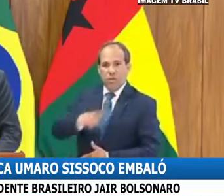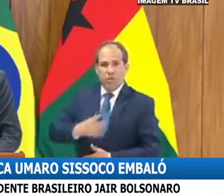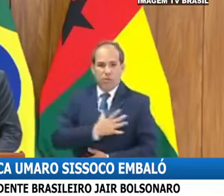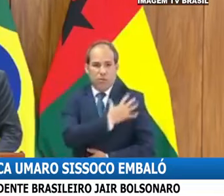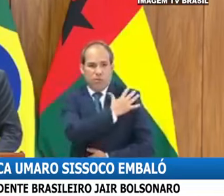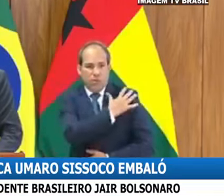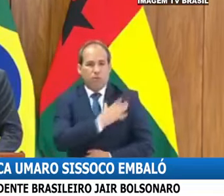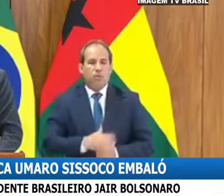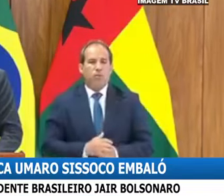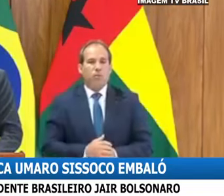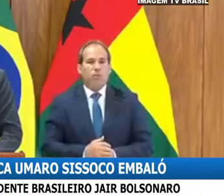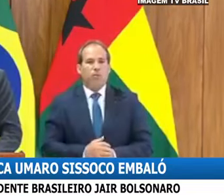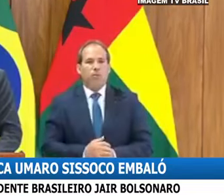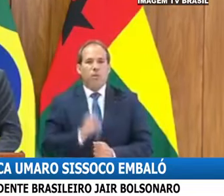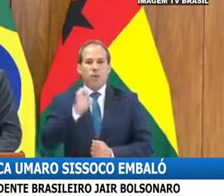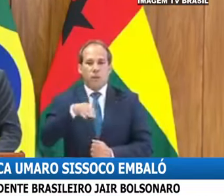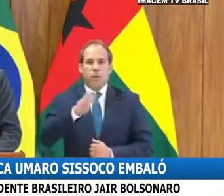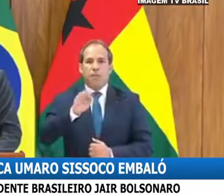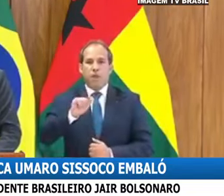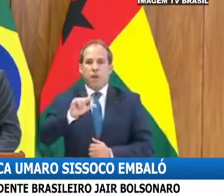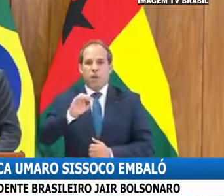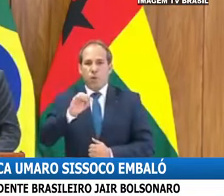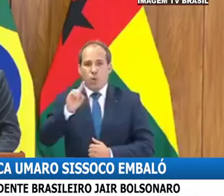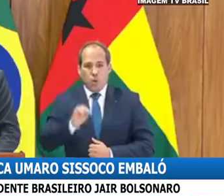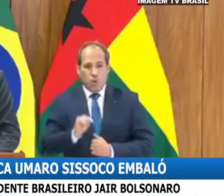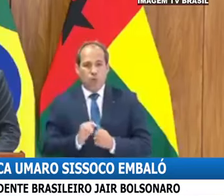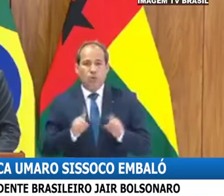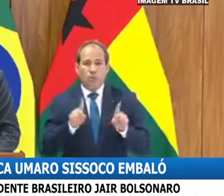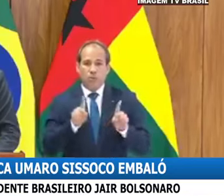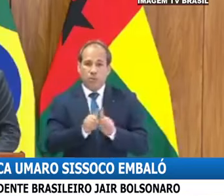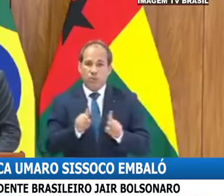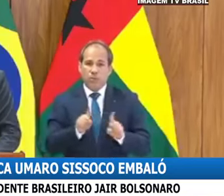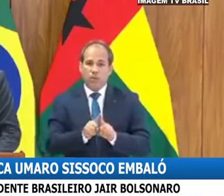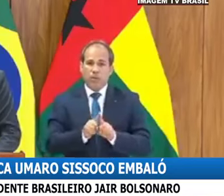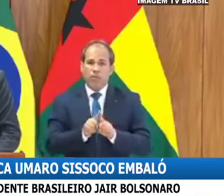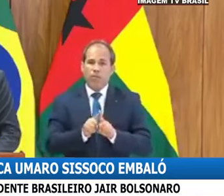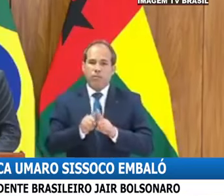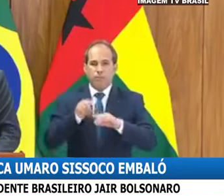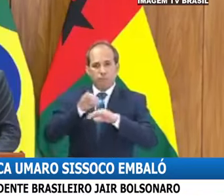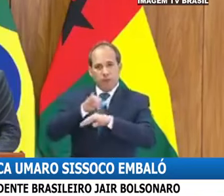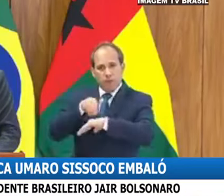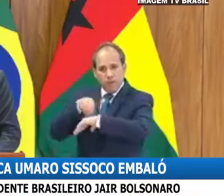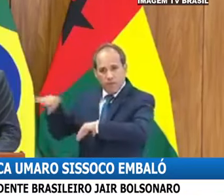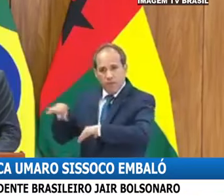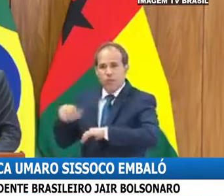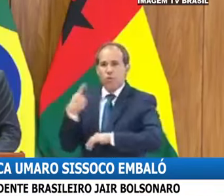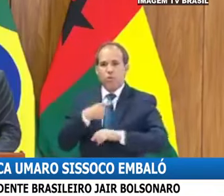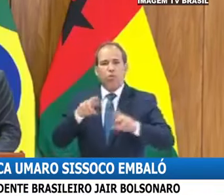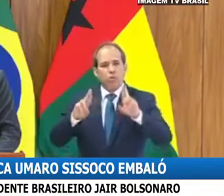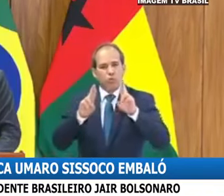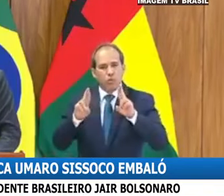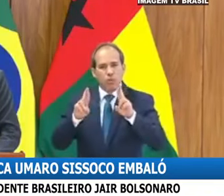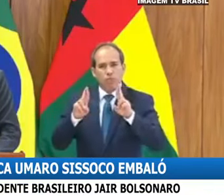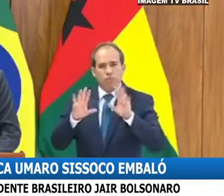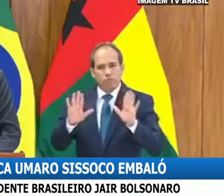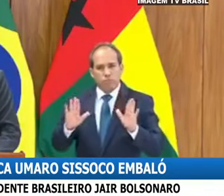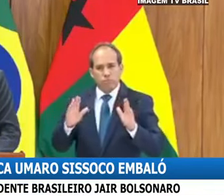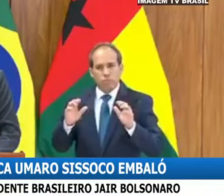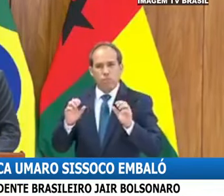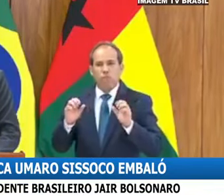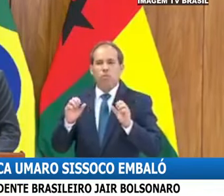geral embaló quer dizer que ele se torce e mais do que isto